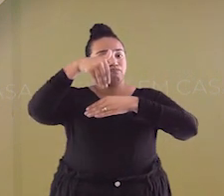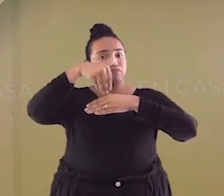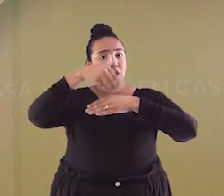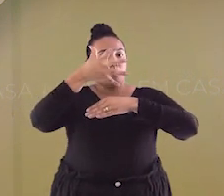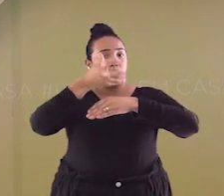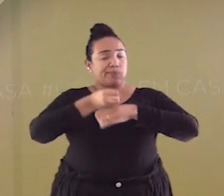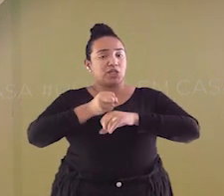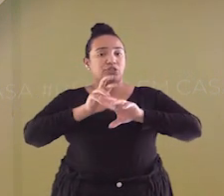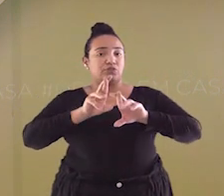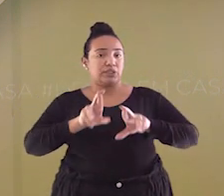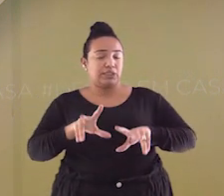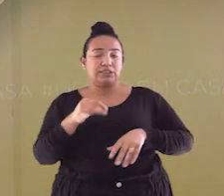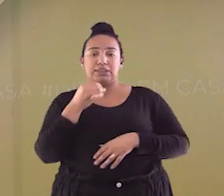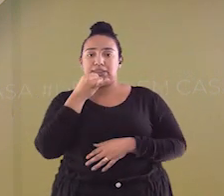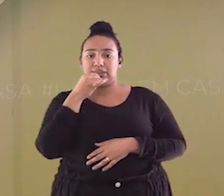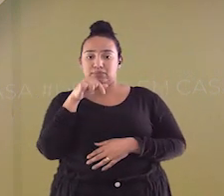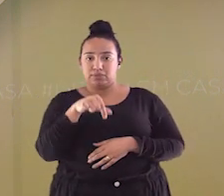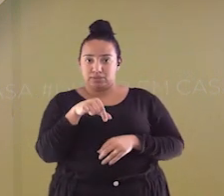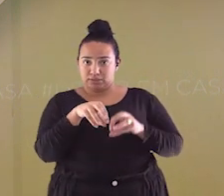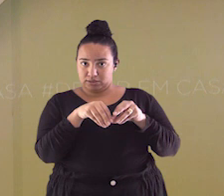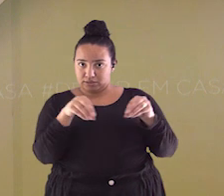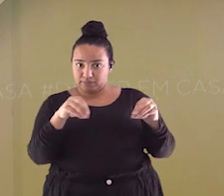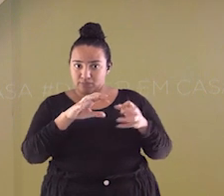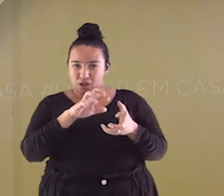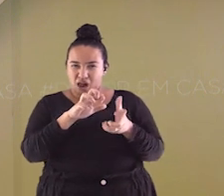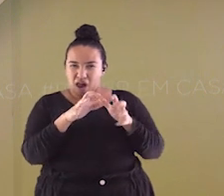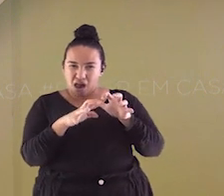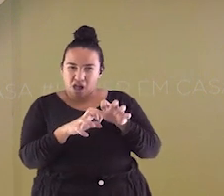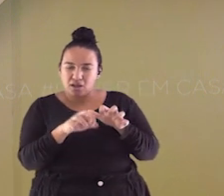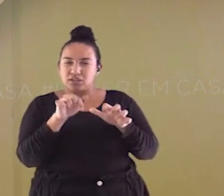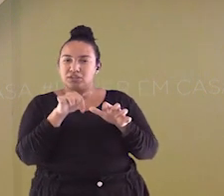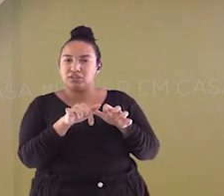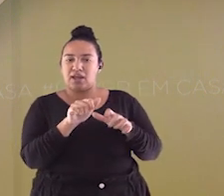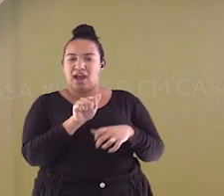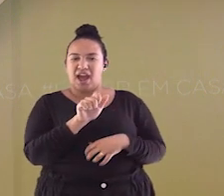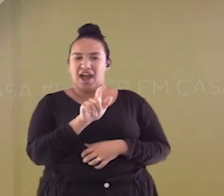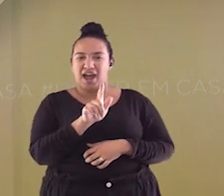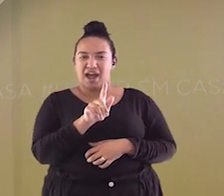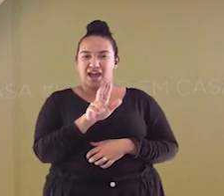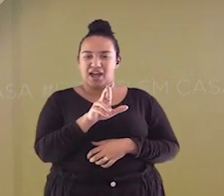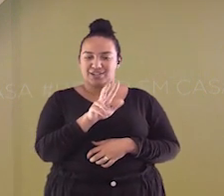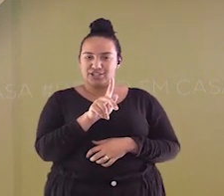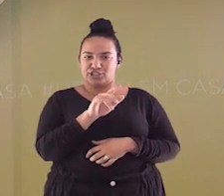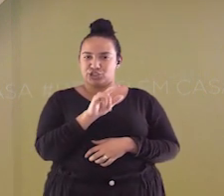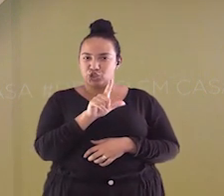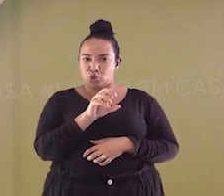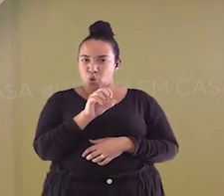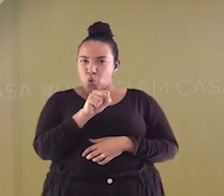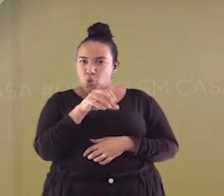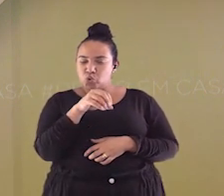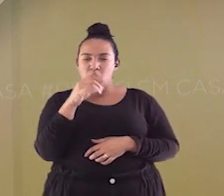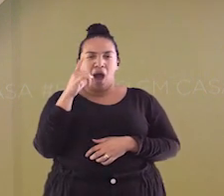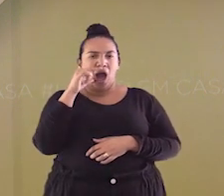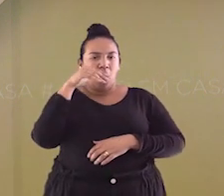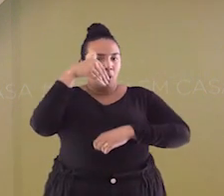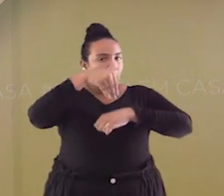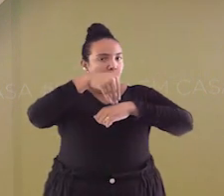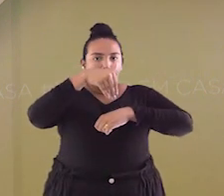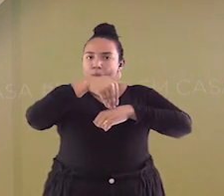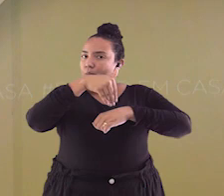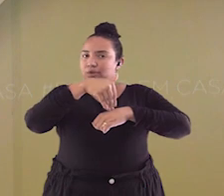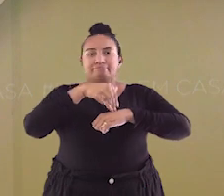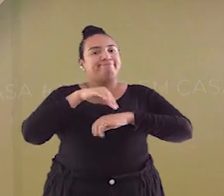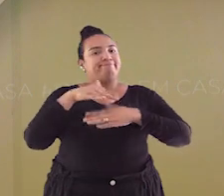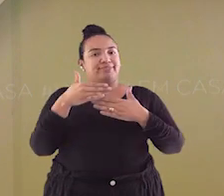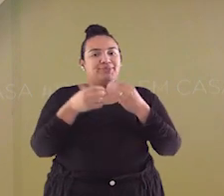com vocês, o solo argiloso, a água não passa com facilidade, não vai passar com essa facilidade que eu mostrei aqui para vocês. Ele vai